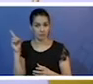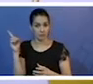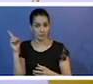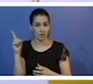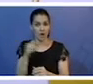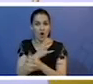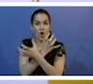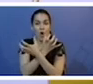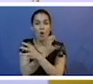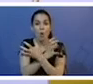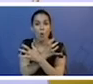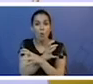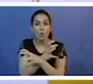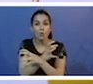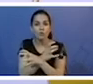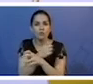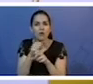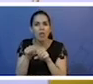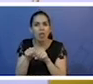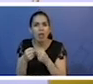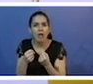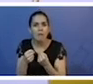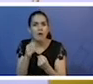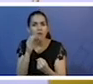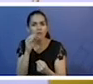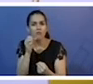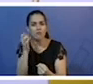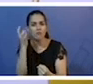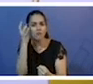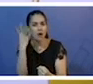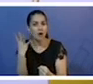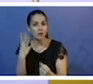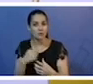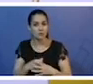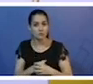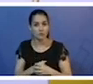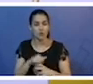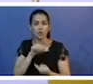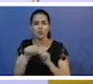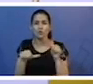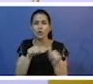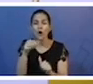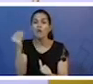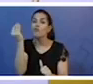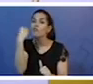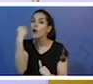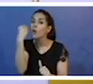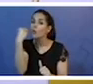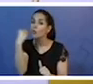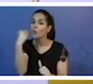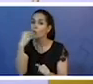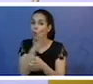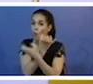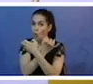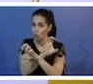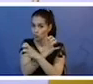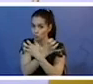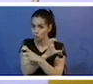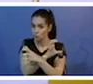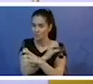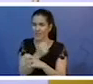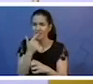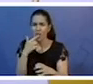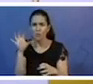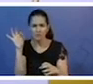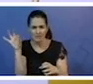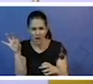um decréscimo de força e resistência dos ossos, tornando-os mais frágeis. O consumo de sal ele influencia